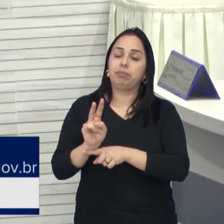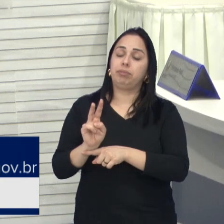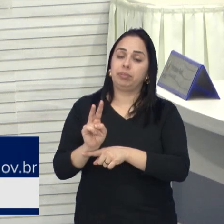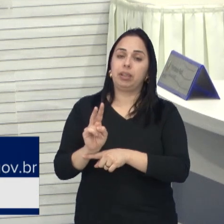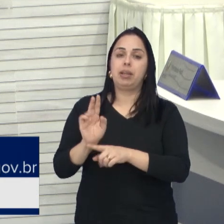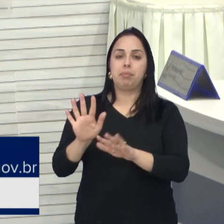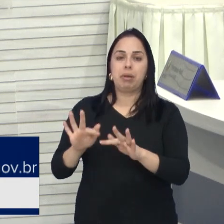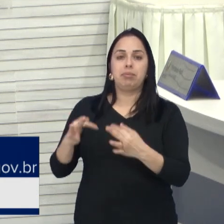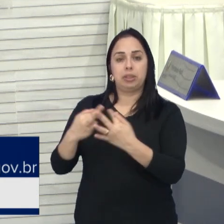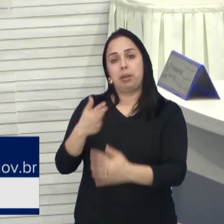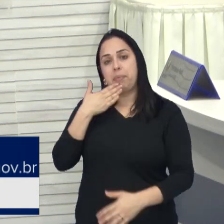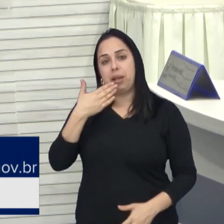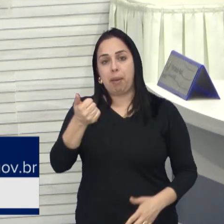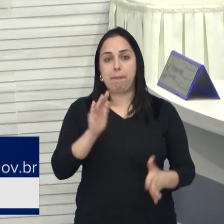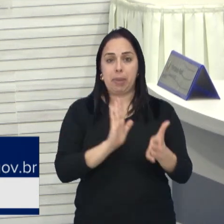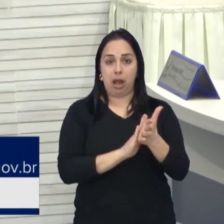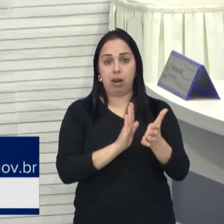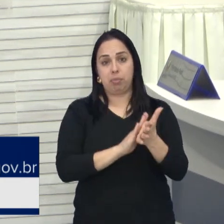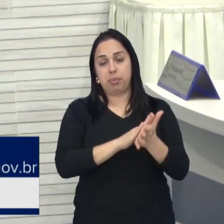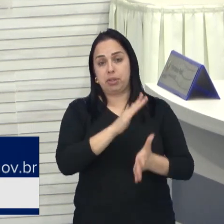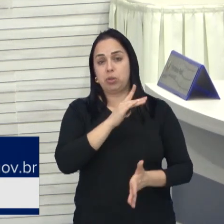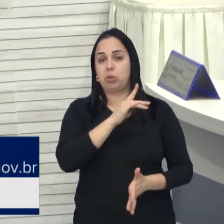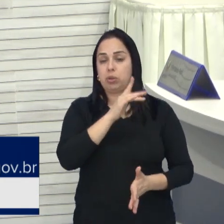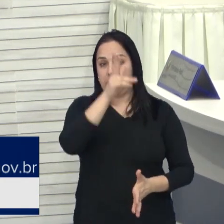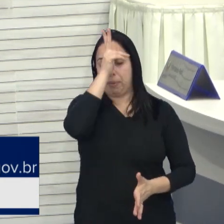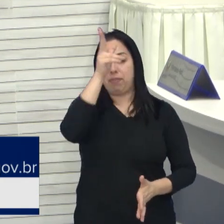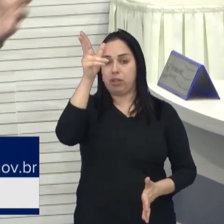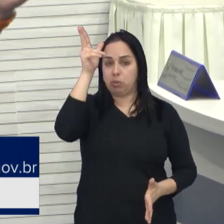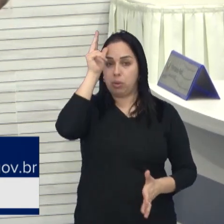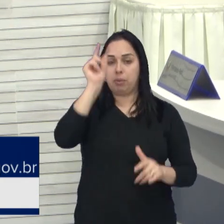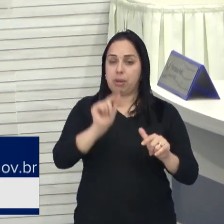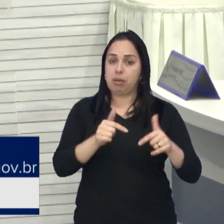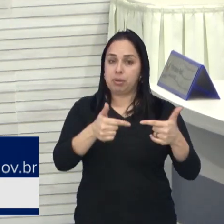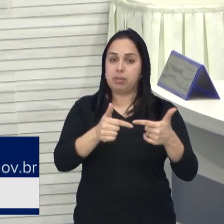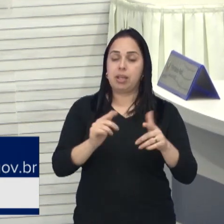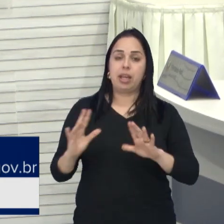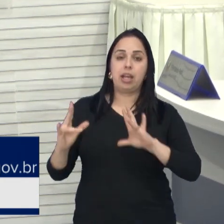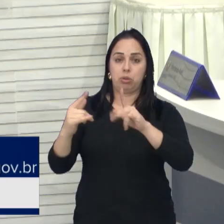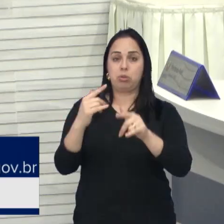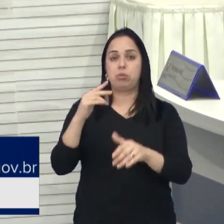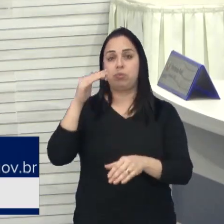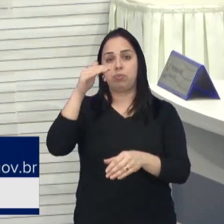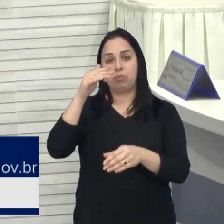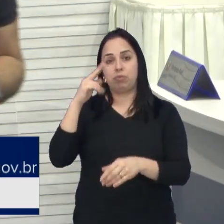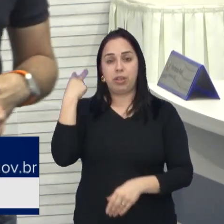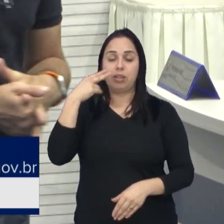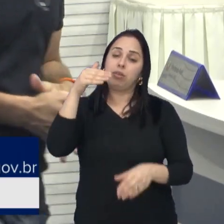sua família. Então, parabéns ao governo por essa iniciativa e a todos os vereadores que votaram.